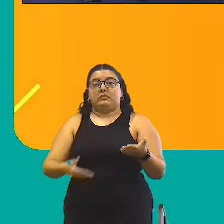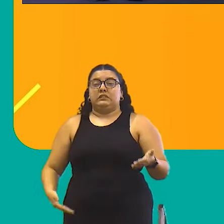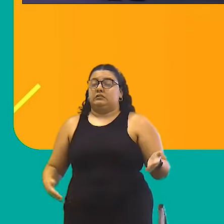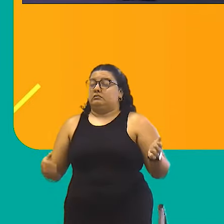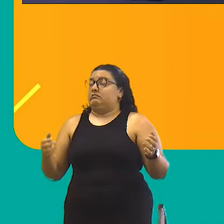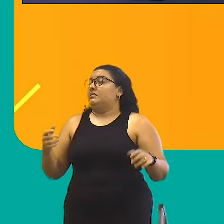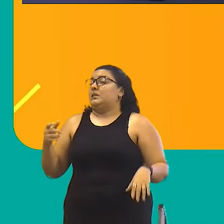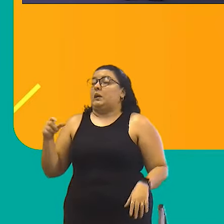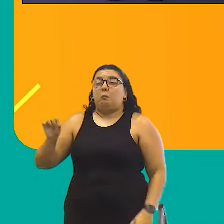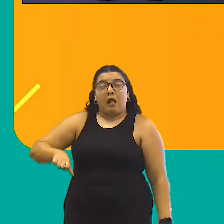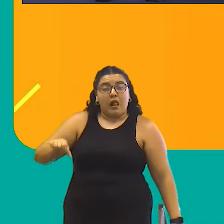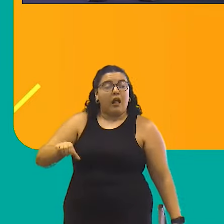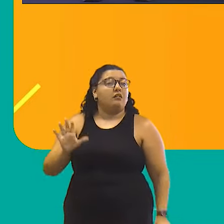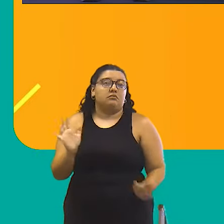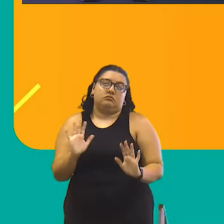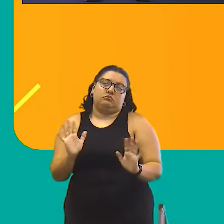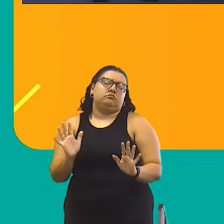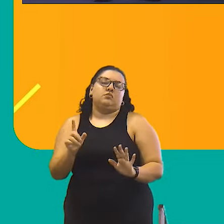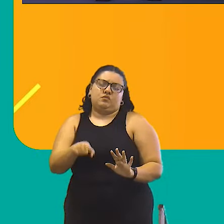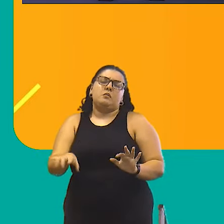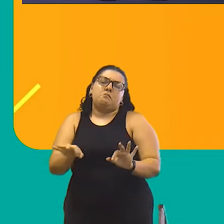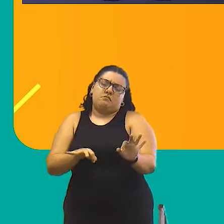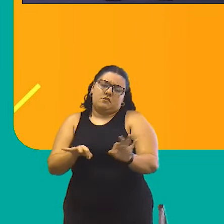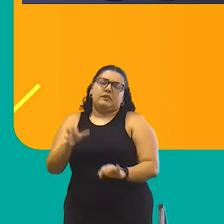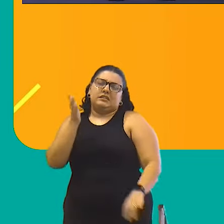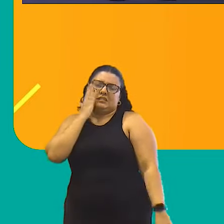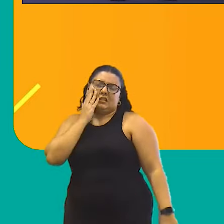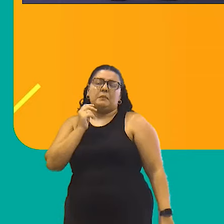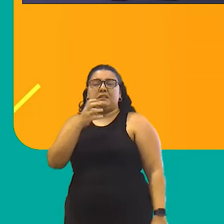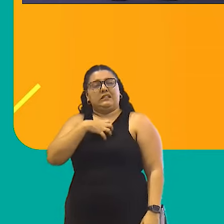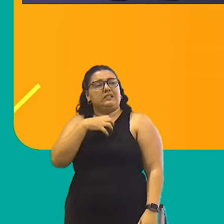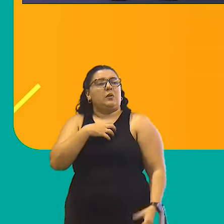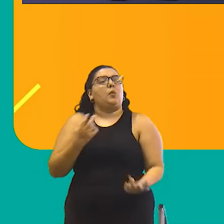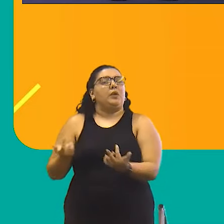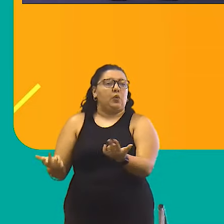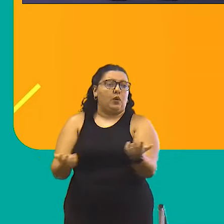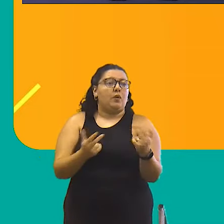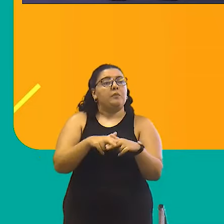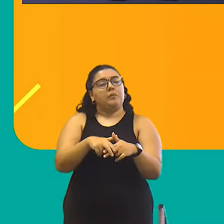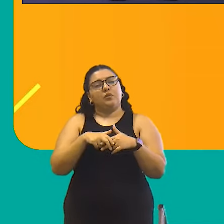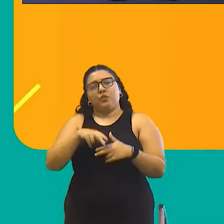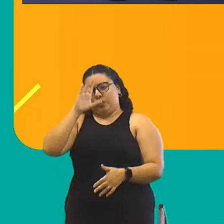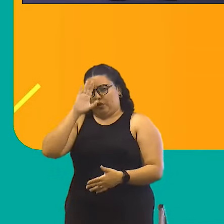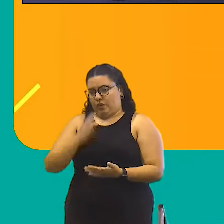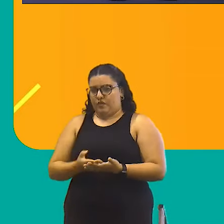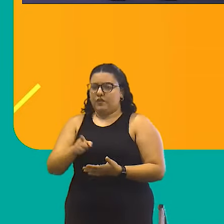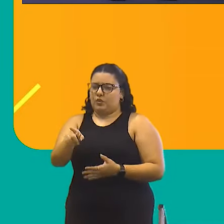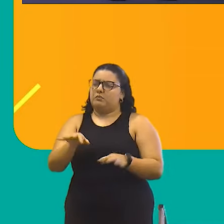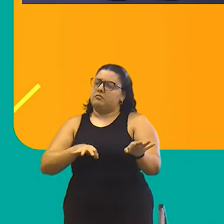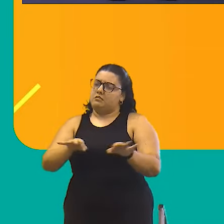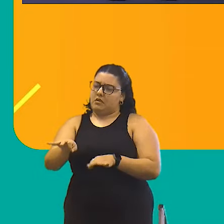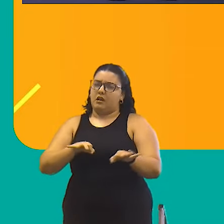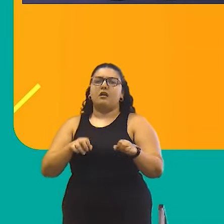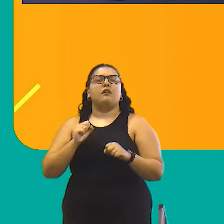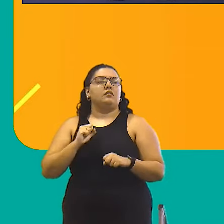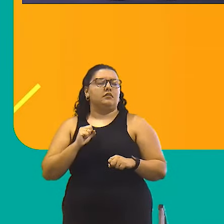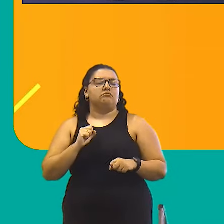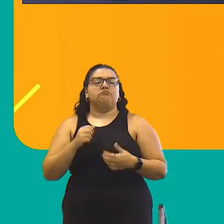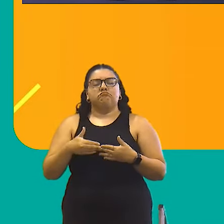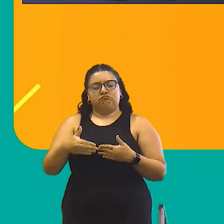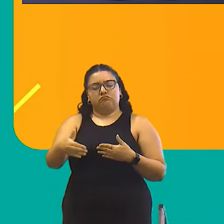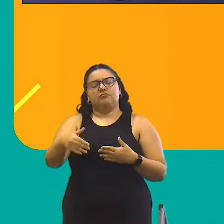mal preparado. Tá não, todas as pessoas têm essa mesma sensação. Então confia na sua preparação, segue